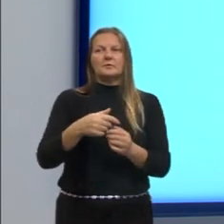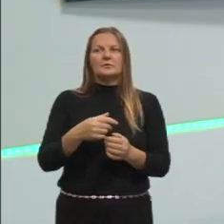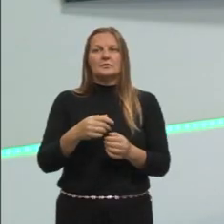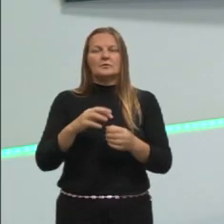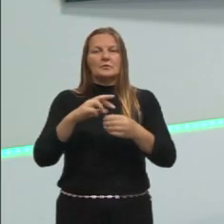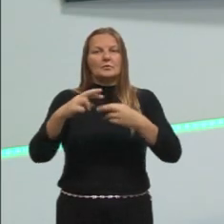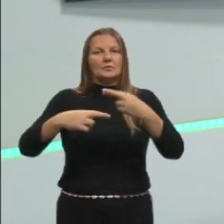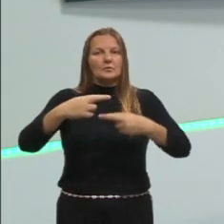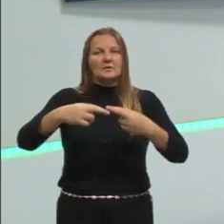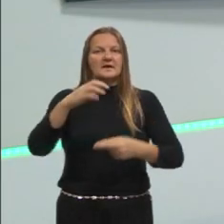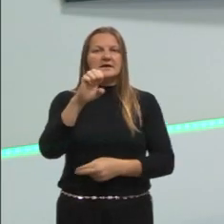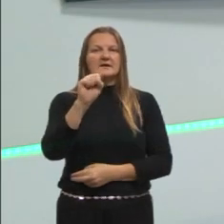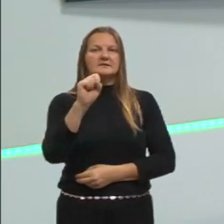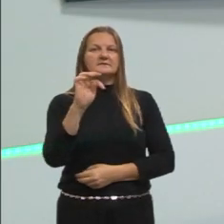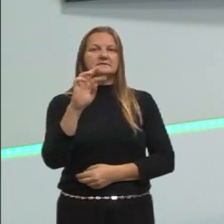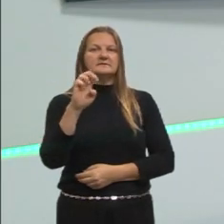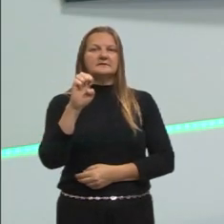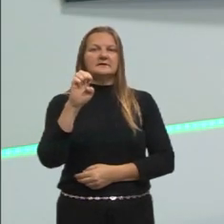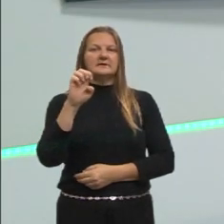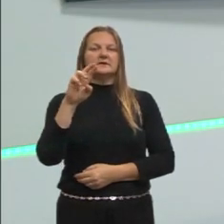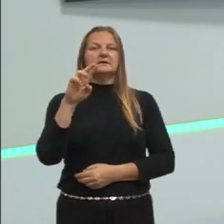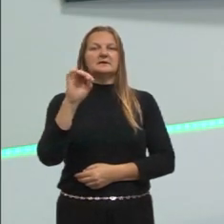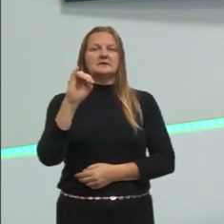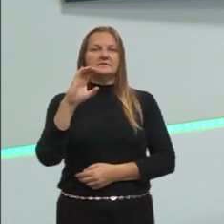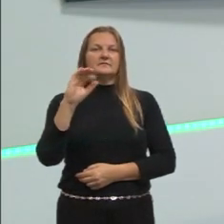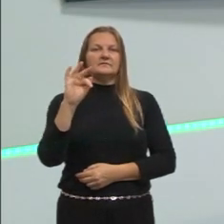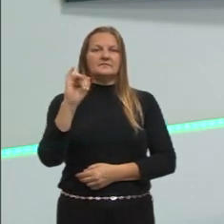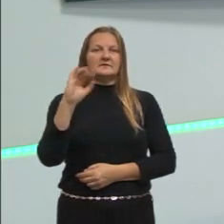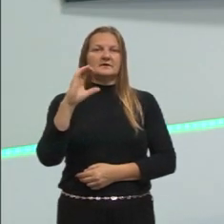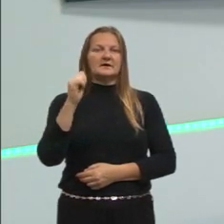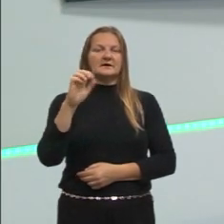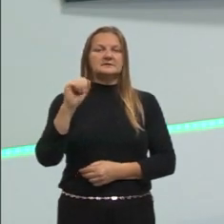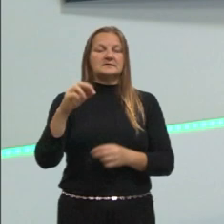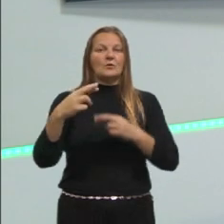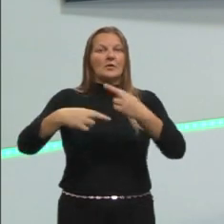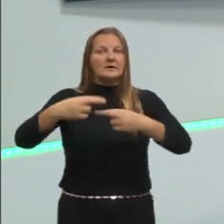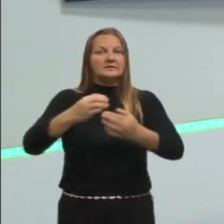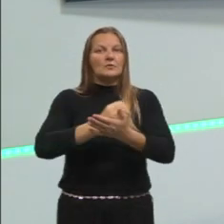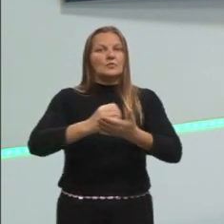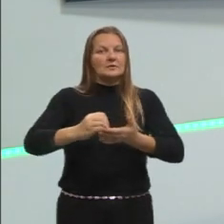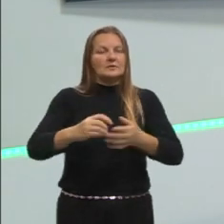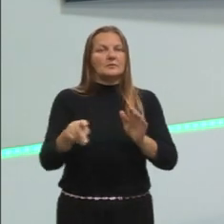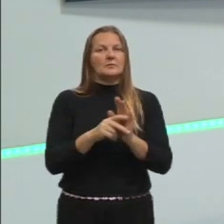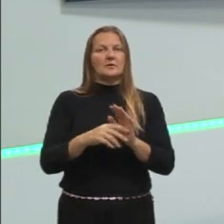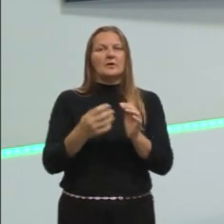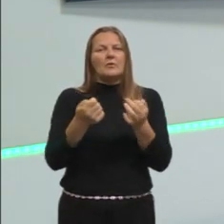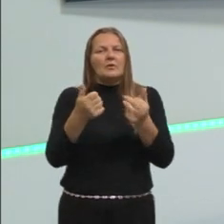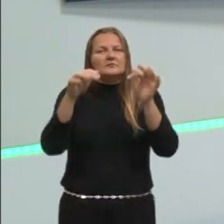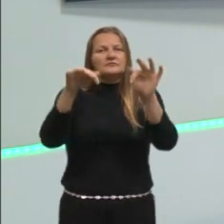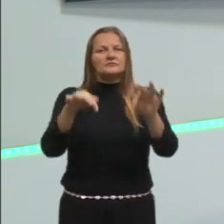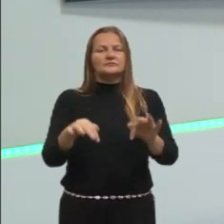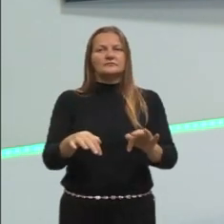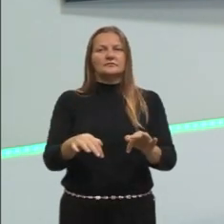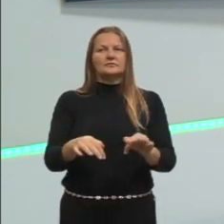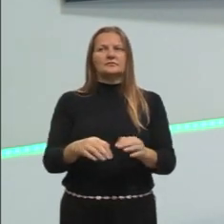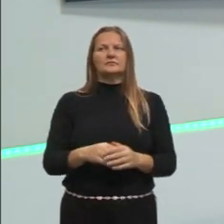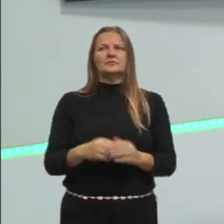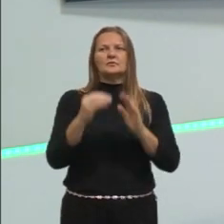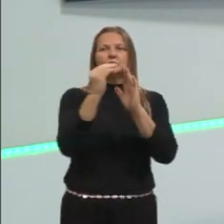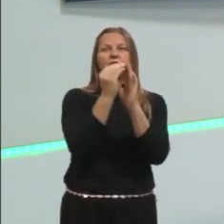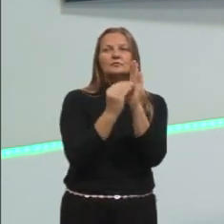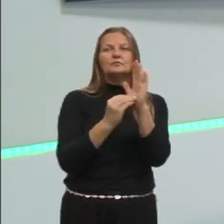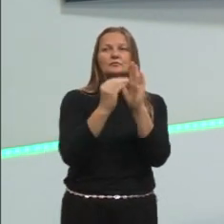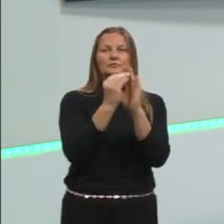reação de transtornificação esterificação nas reações orgânicas agora chegando no final dos dos conteúdos